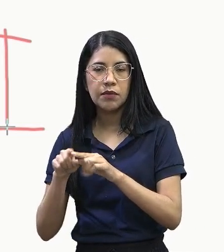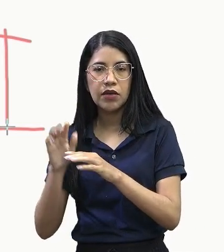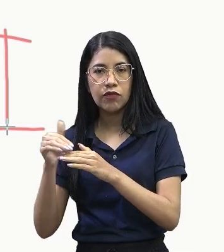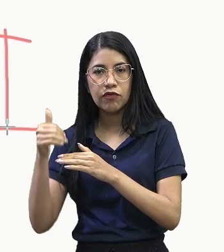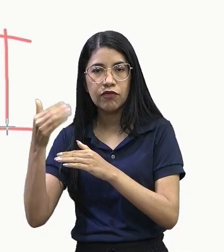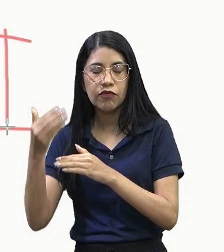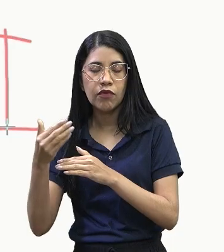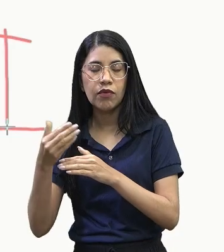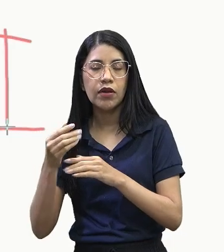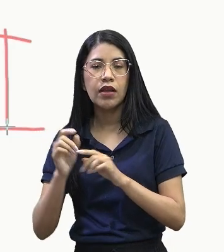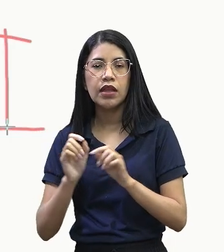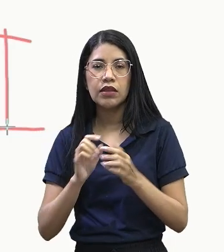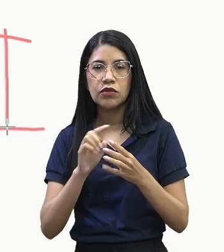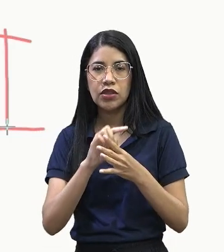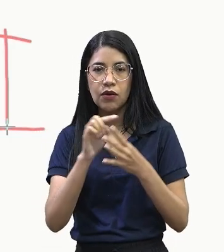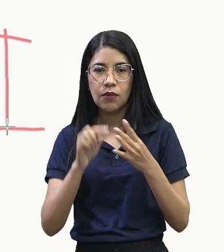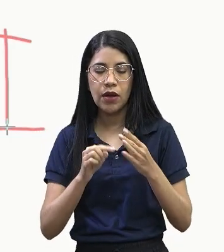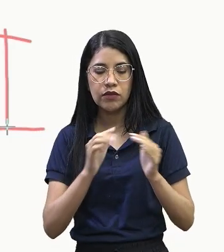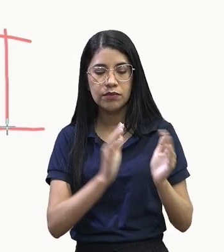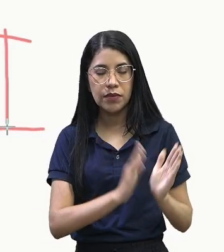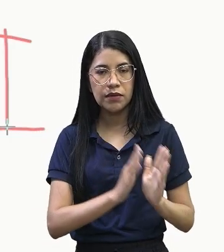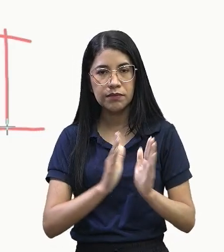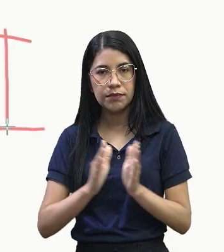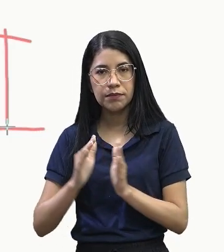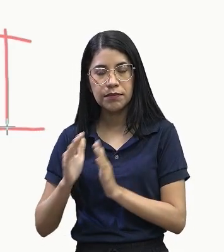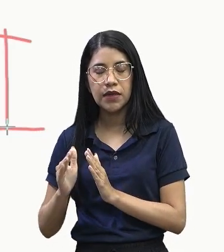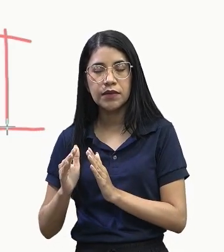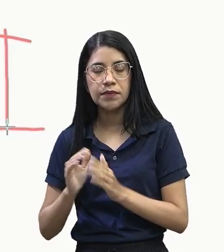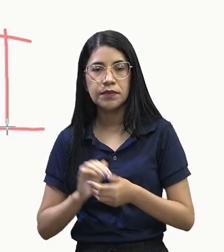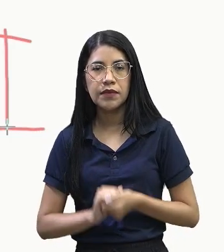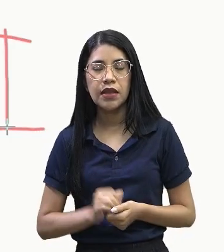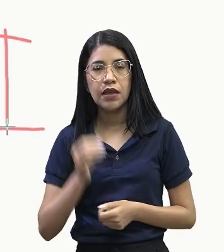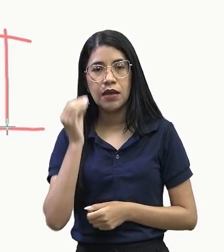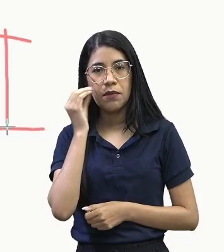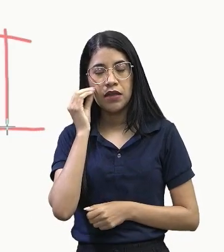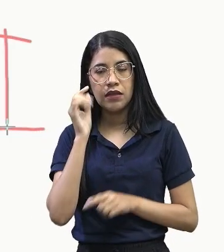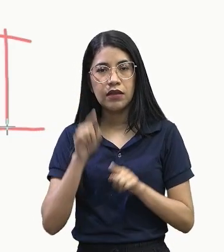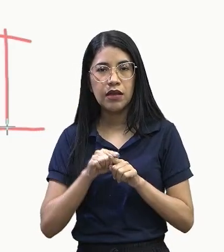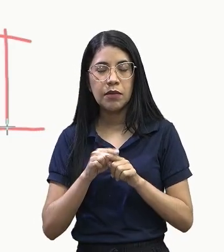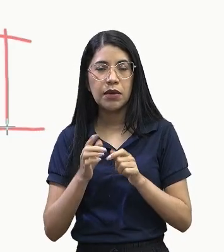onde, de fato, o látex viria. E para tentar,